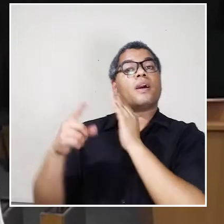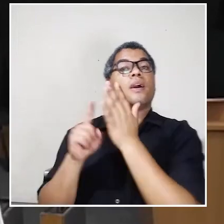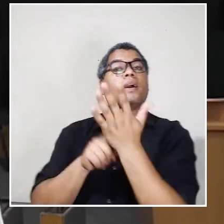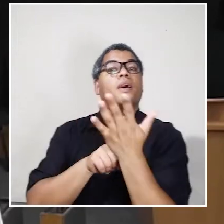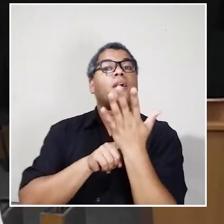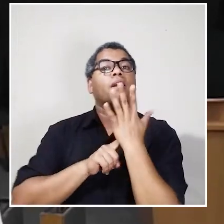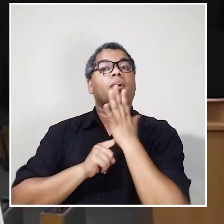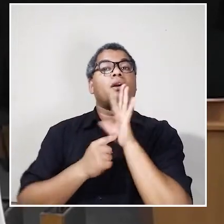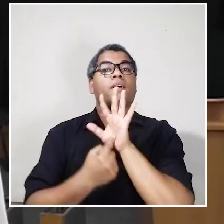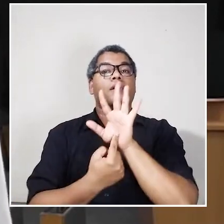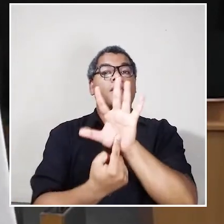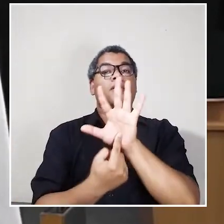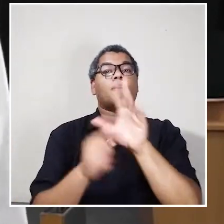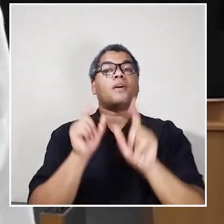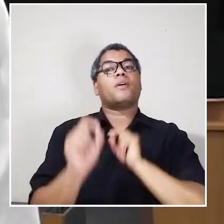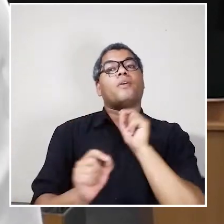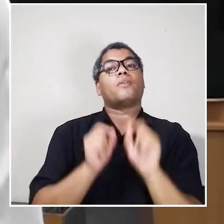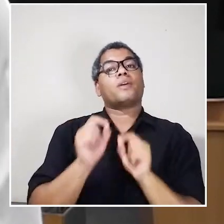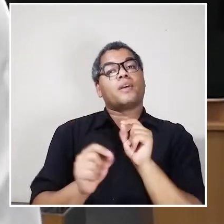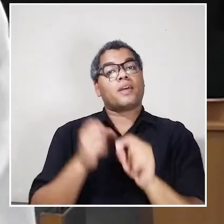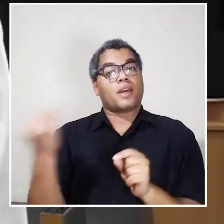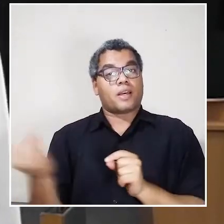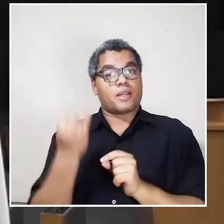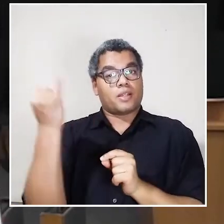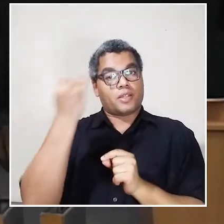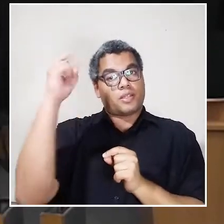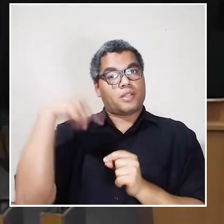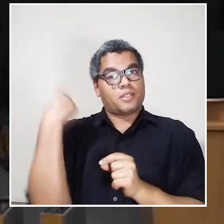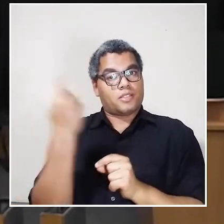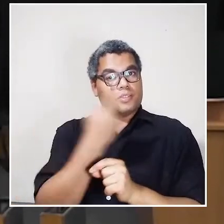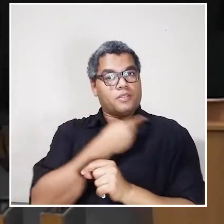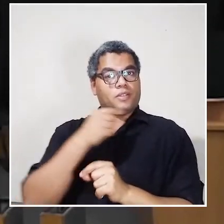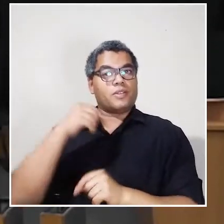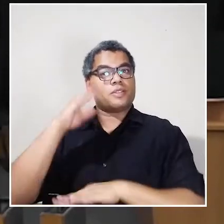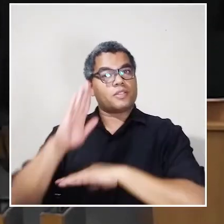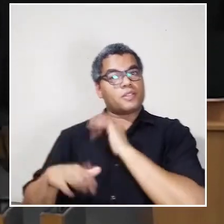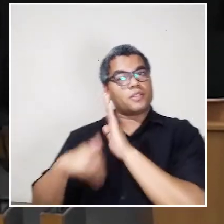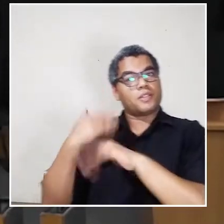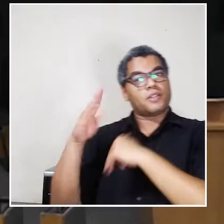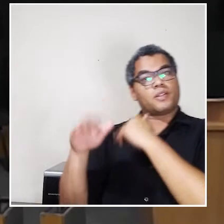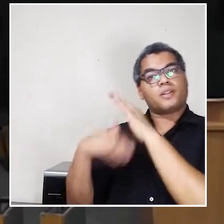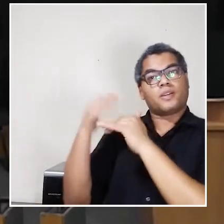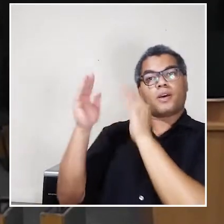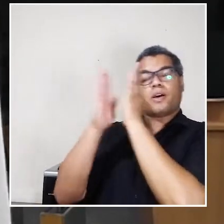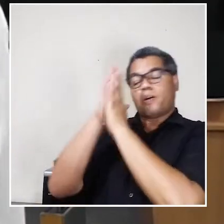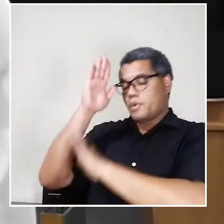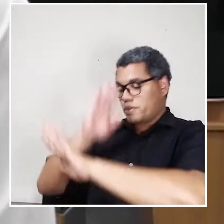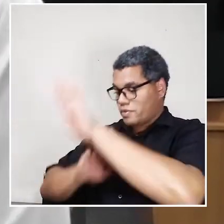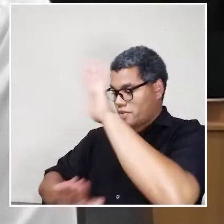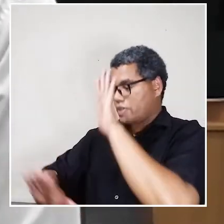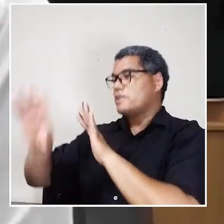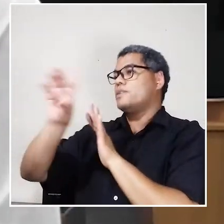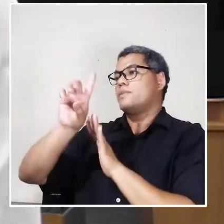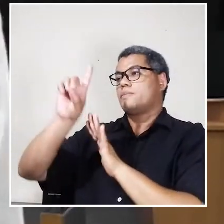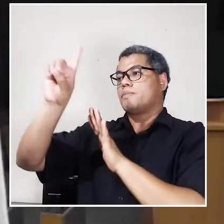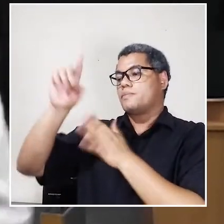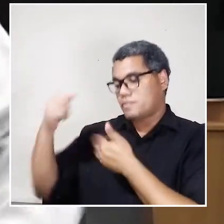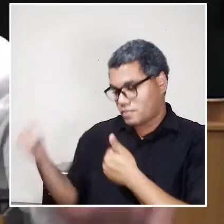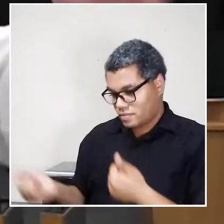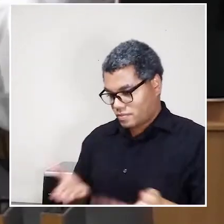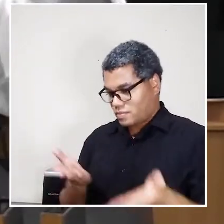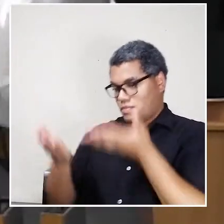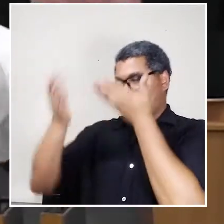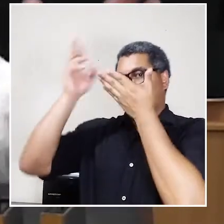vai revelar a importância de nós desenvolvermos uma elevada adoração ao Senhor. Se não, vejamos,